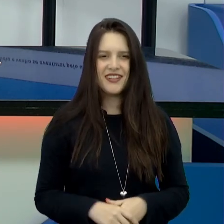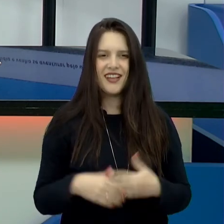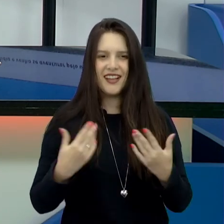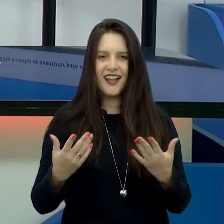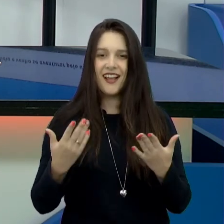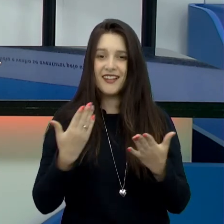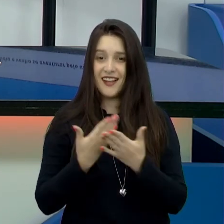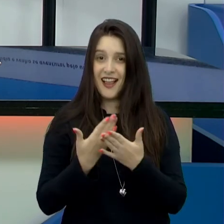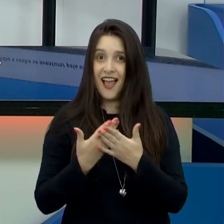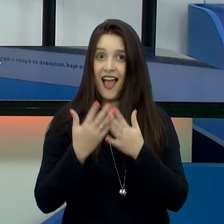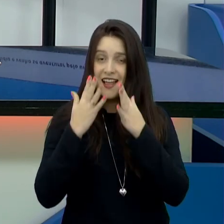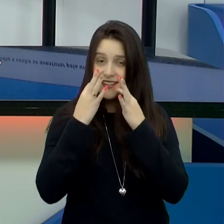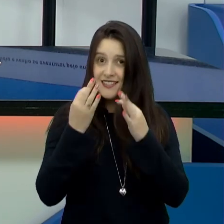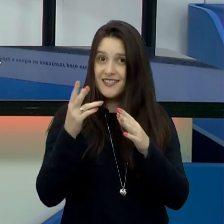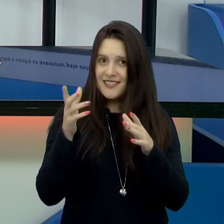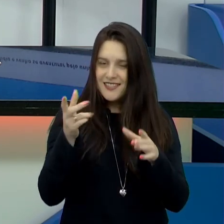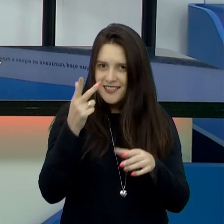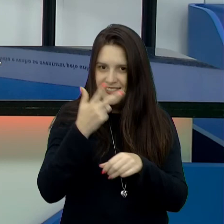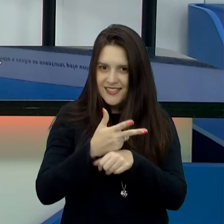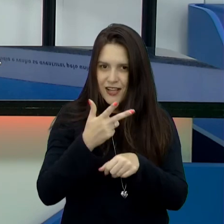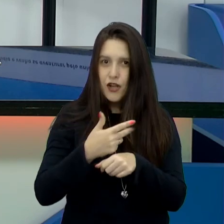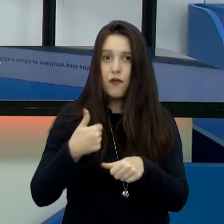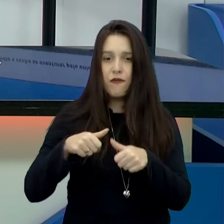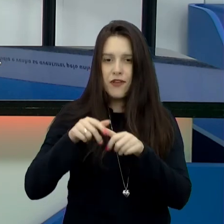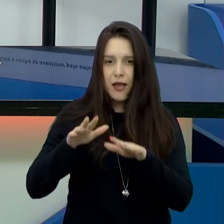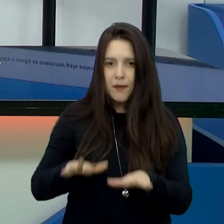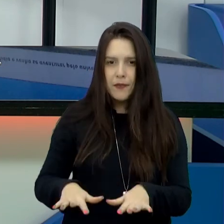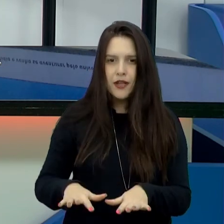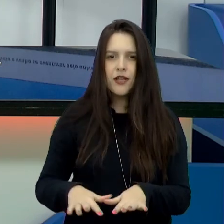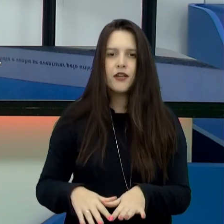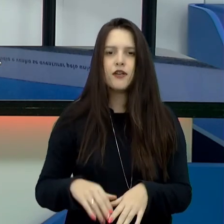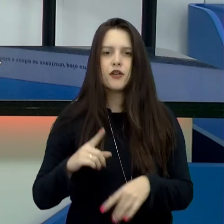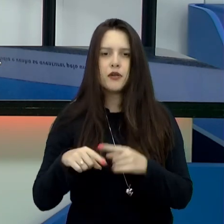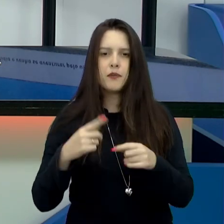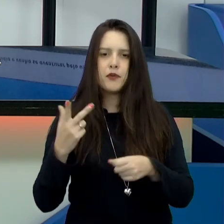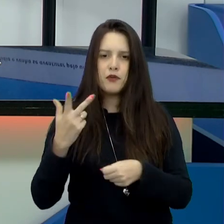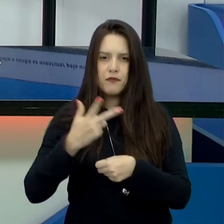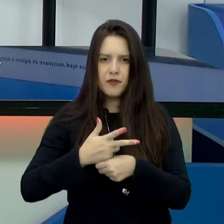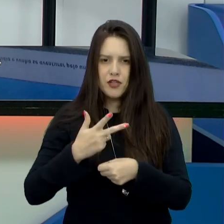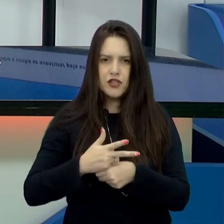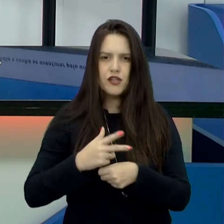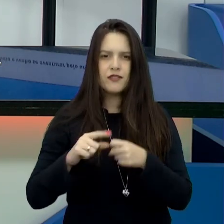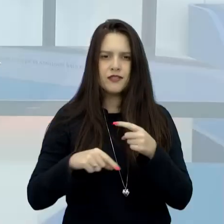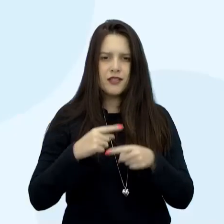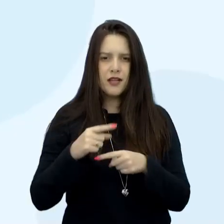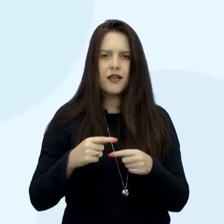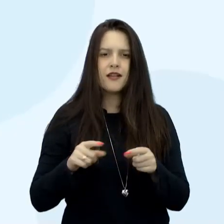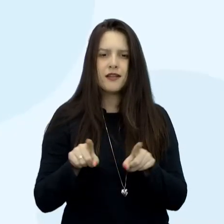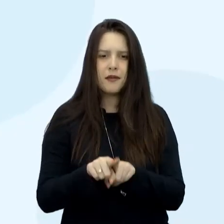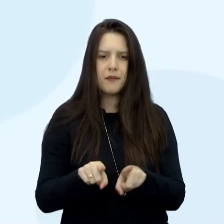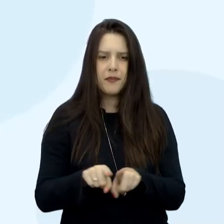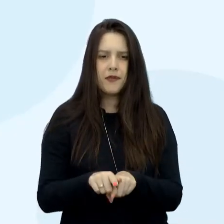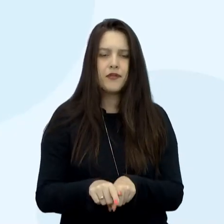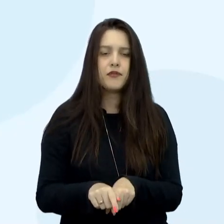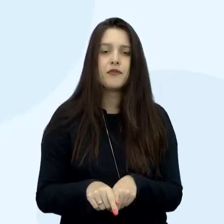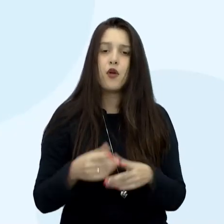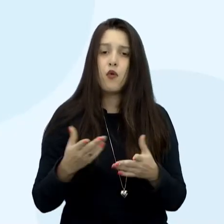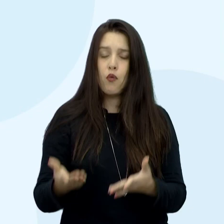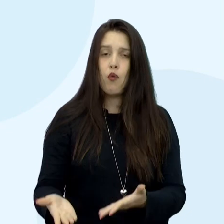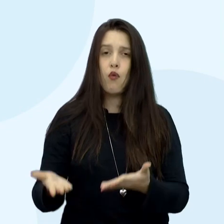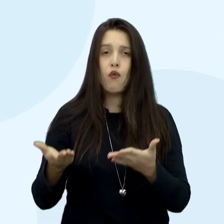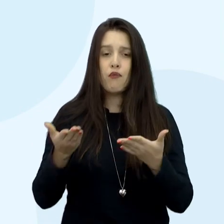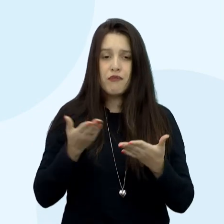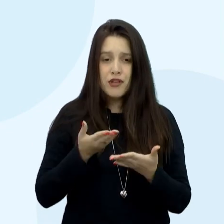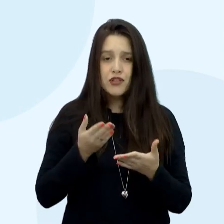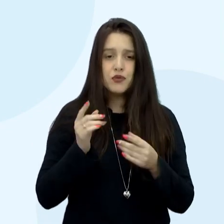a aula. Assistam a aula, eu vou ficando por aqui. Osmar, só no final, eu sempre coloco esse último slide aí para eles, porque é um convite, né, para eles.